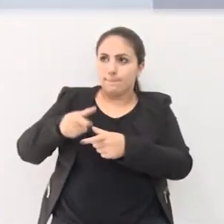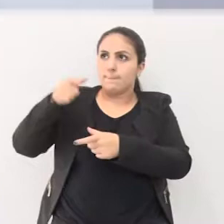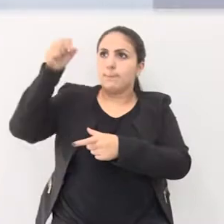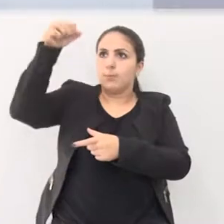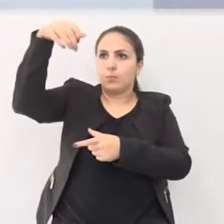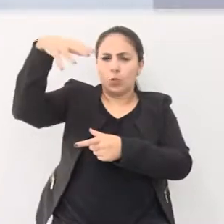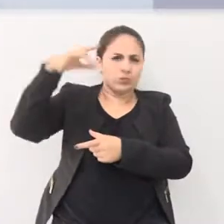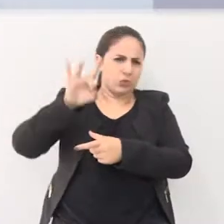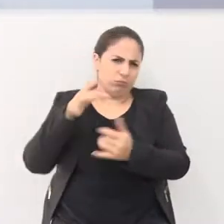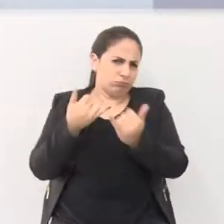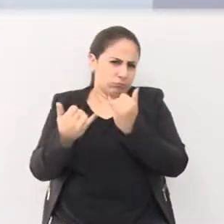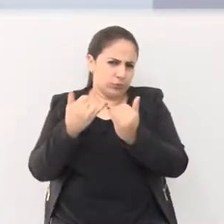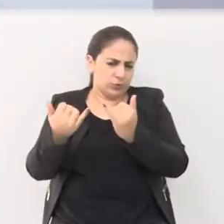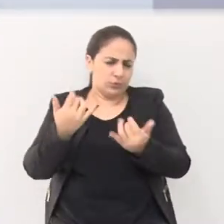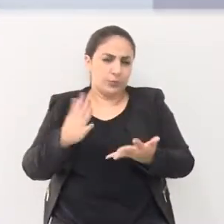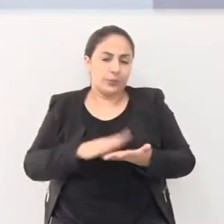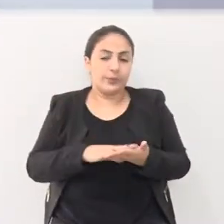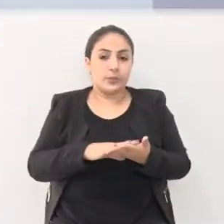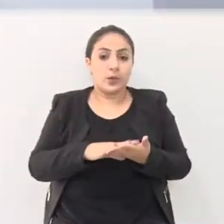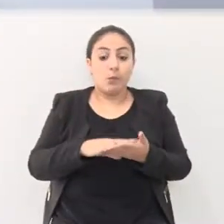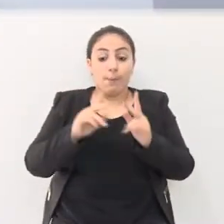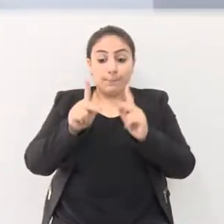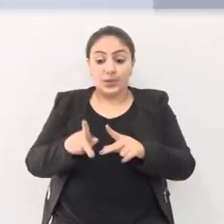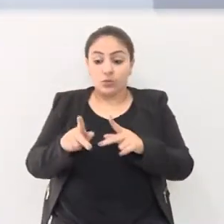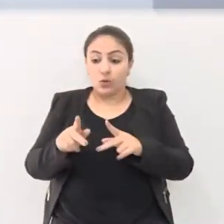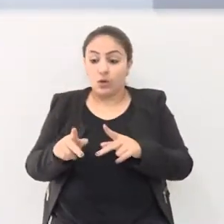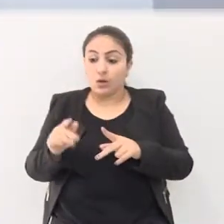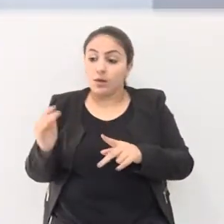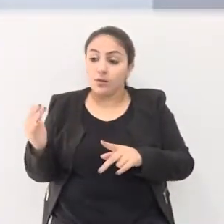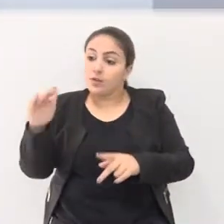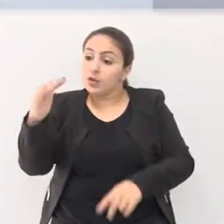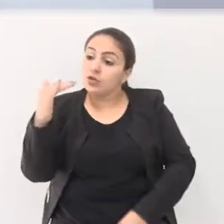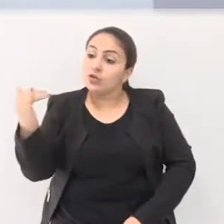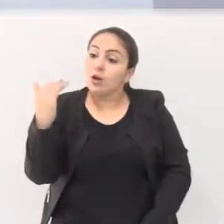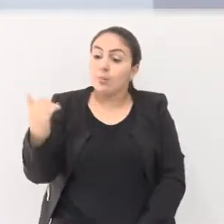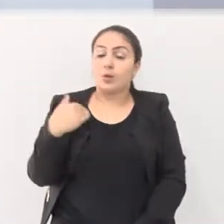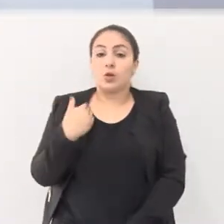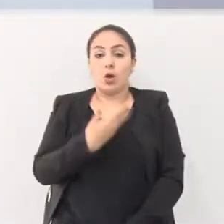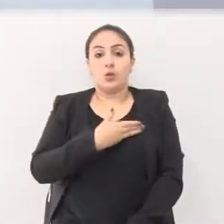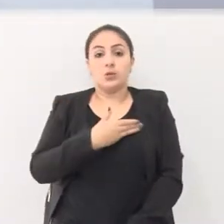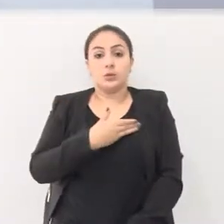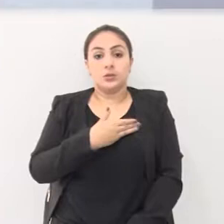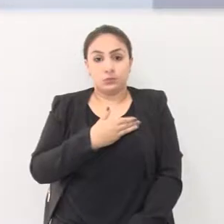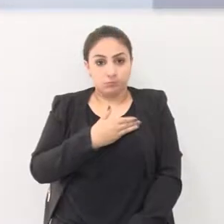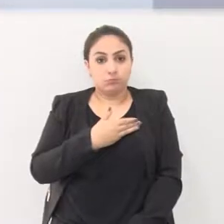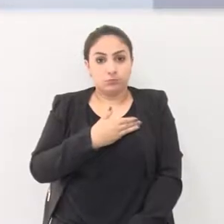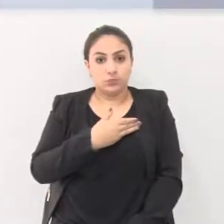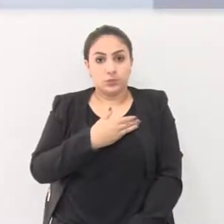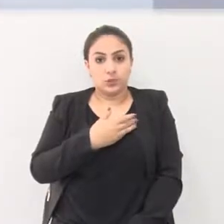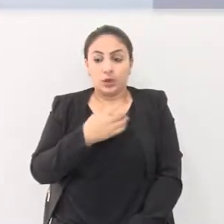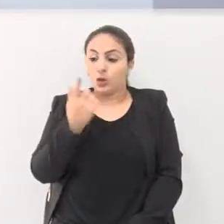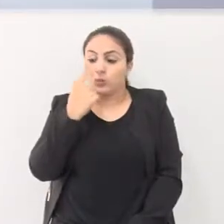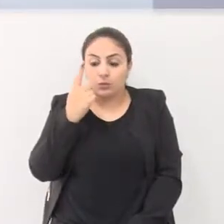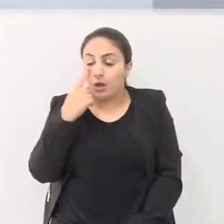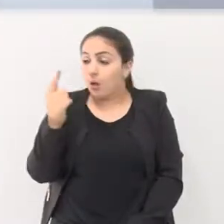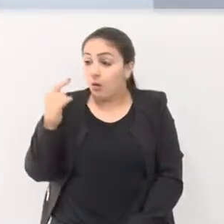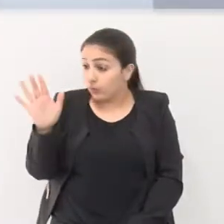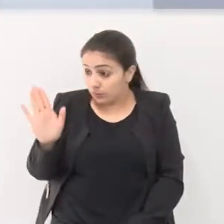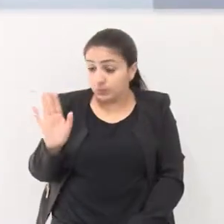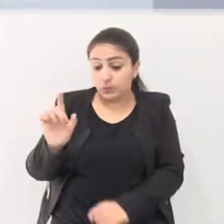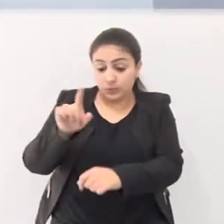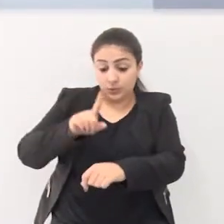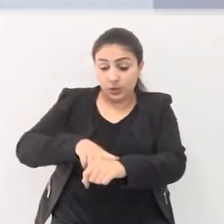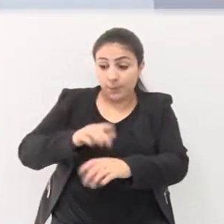estou usando só a título de exemplo. Uma pessoa vem na nossa porta, na Câmara de Vereadores, na porta do gabinete, pedir alguém da comunidade, nós